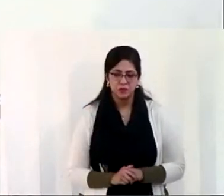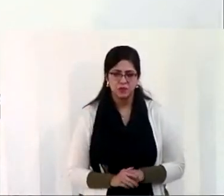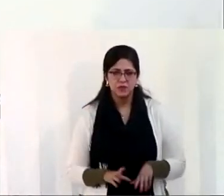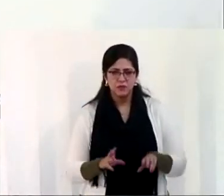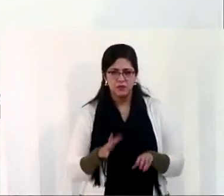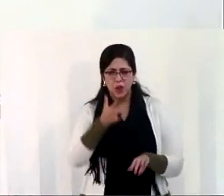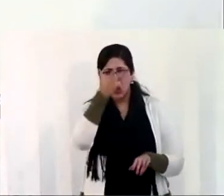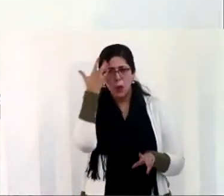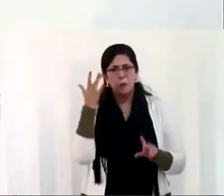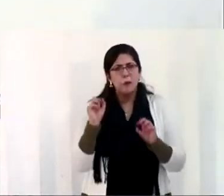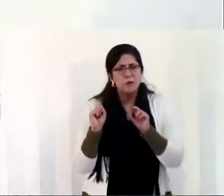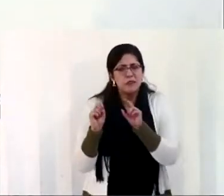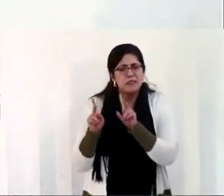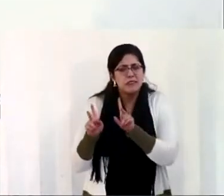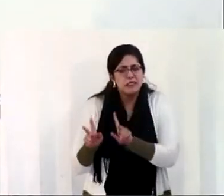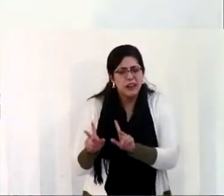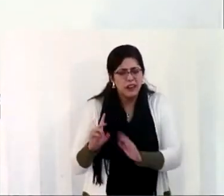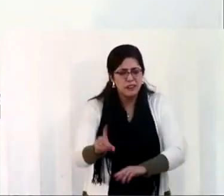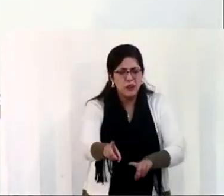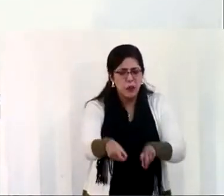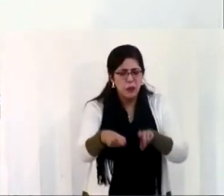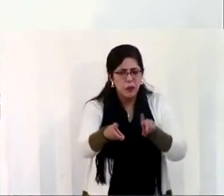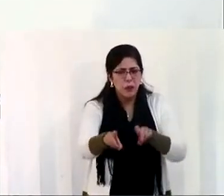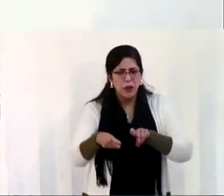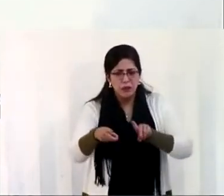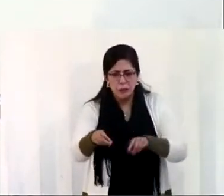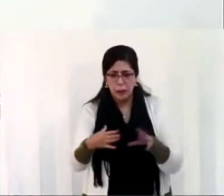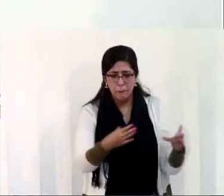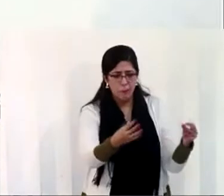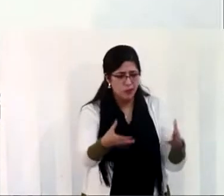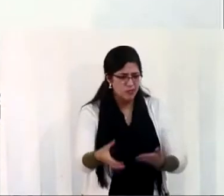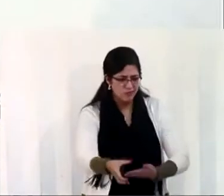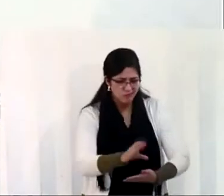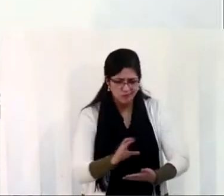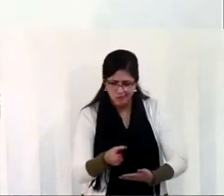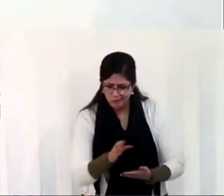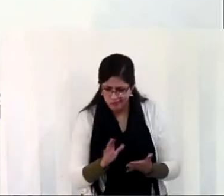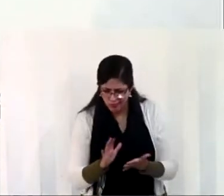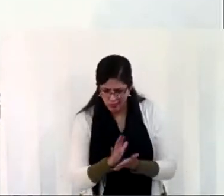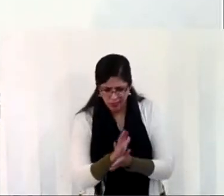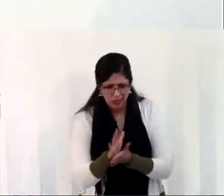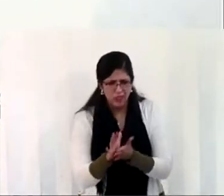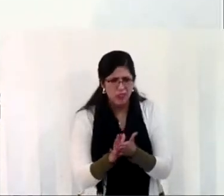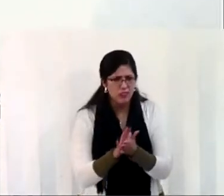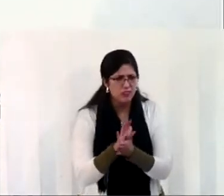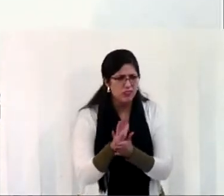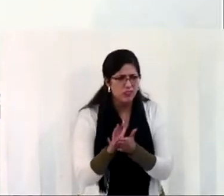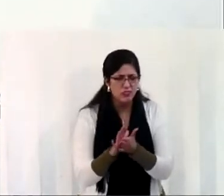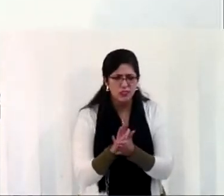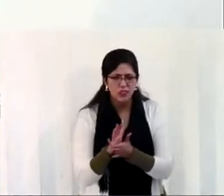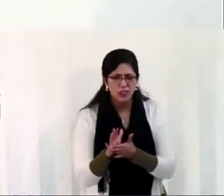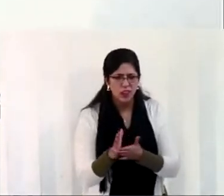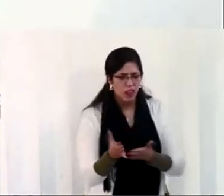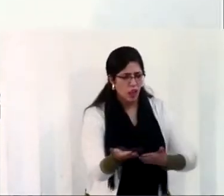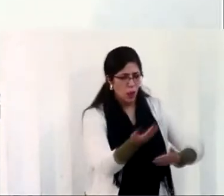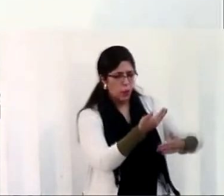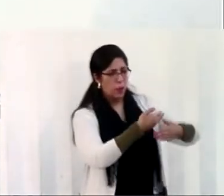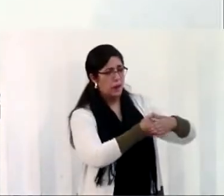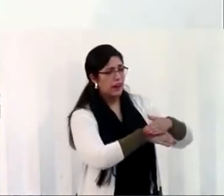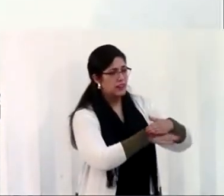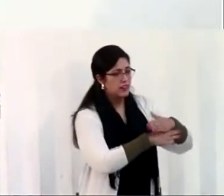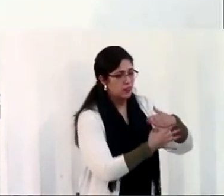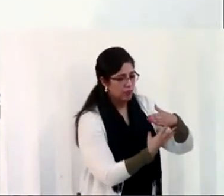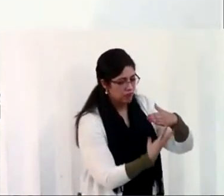que vocês estão plantando bastante e não estão colhendo? Vocês não estão achando estranho que vocês parecem guardar alguma coisa e vocês acham,